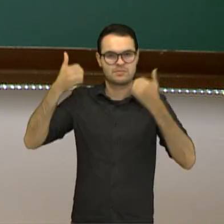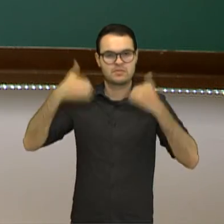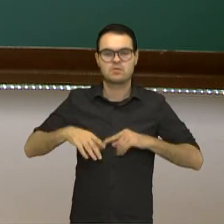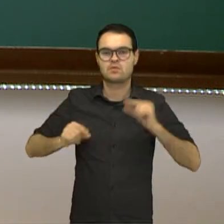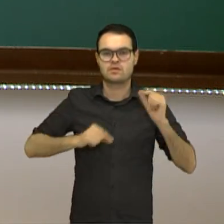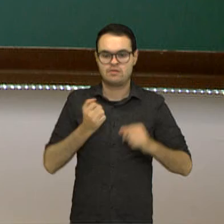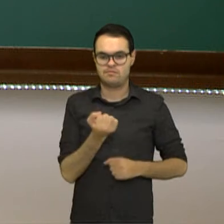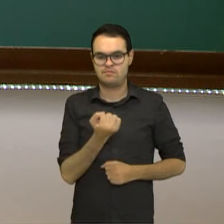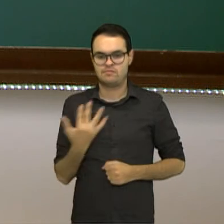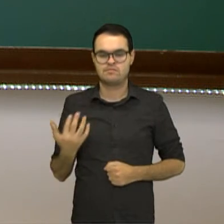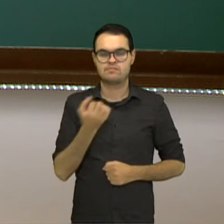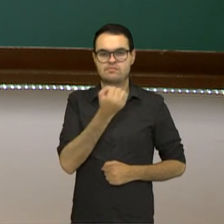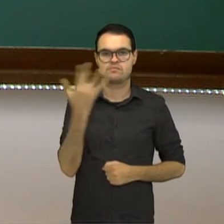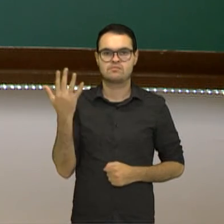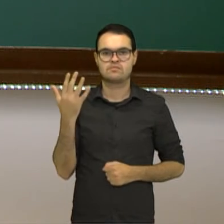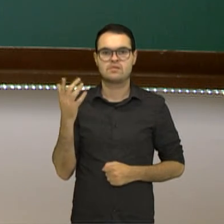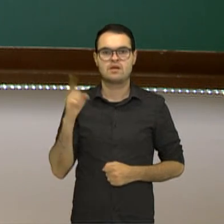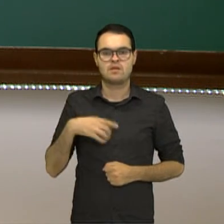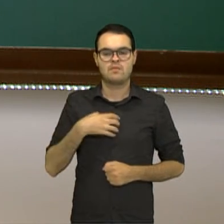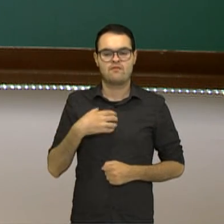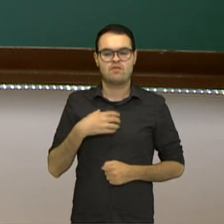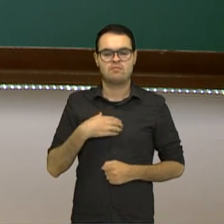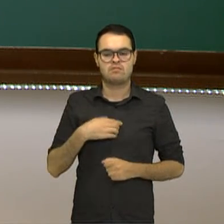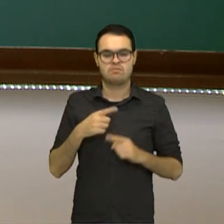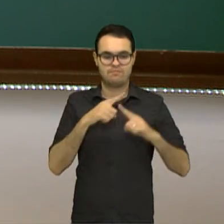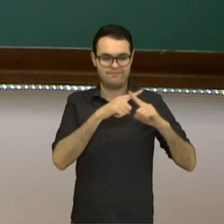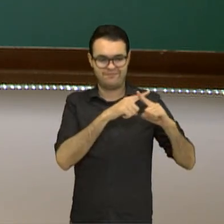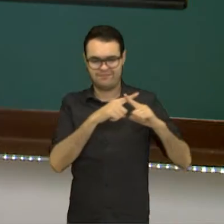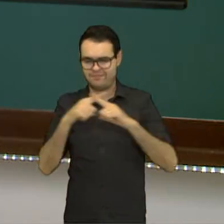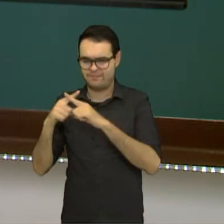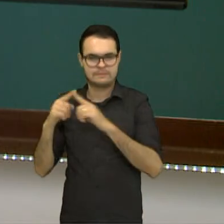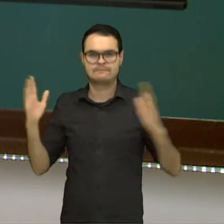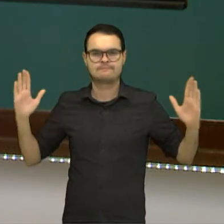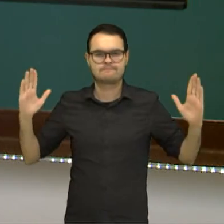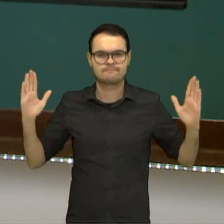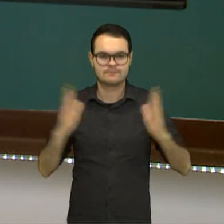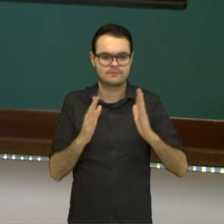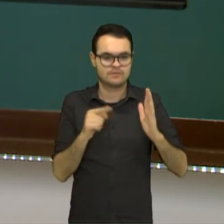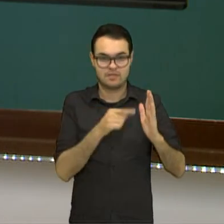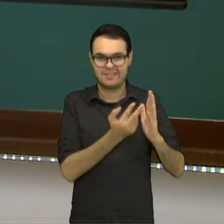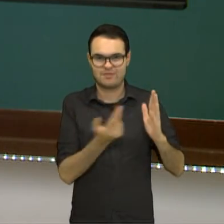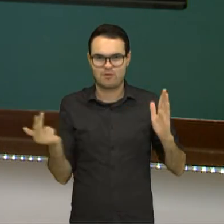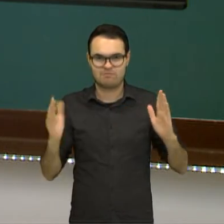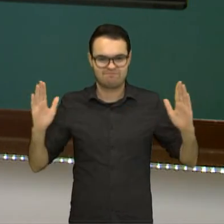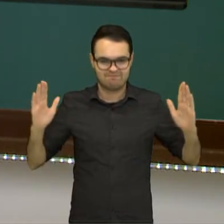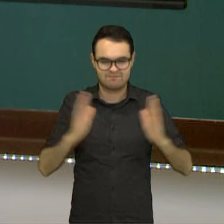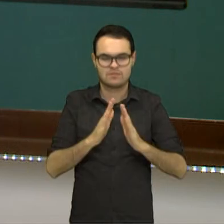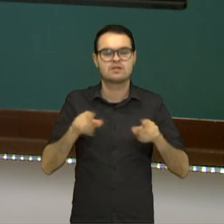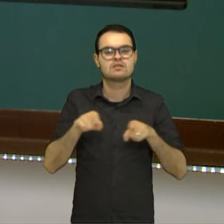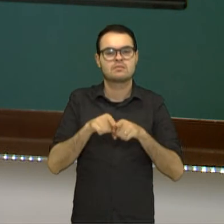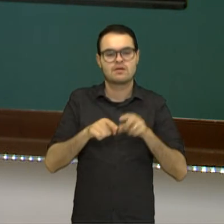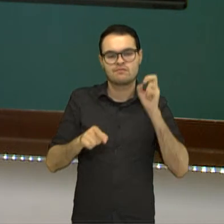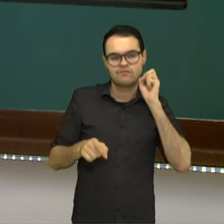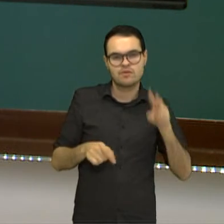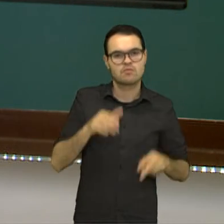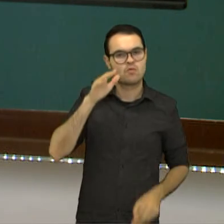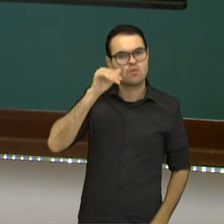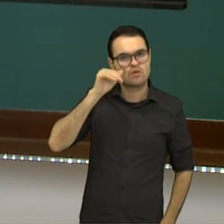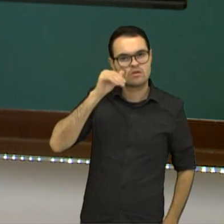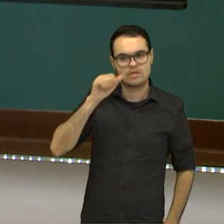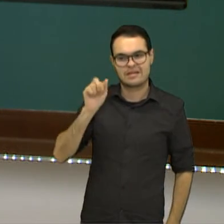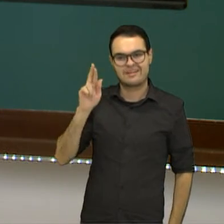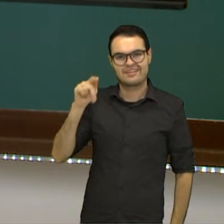potenciação como uma forma reduzida de escrever a multiplicação de fatores iguais E também vimos algumas curiosidades, como